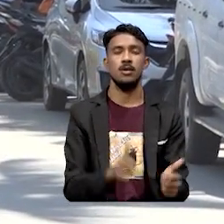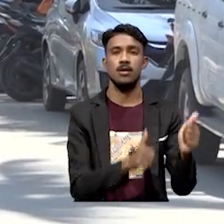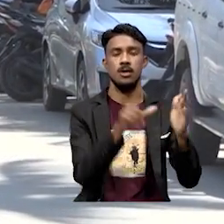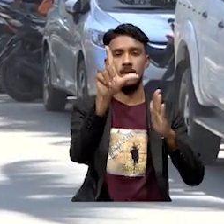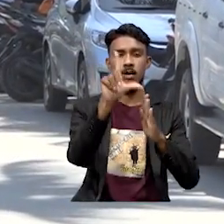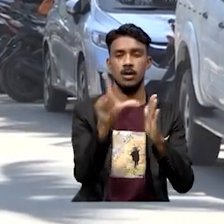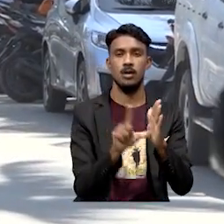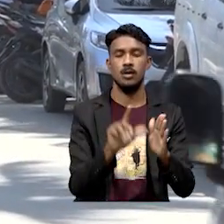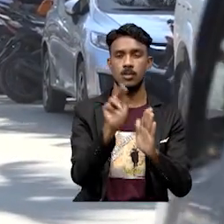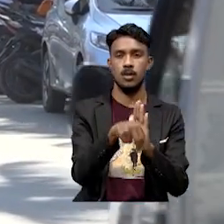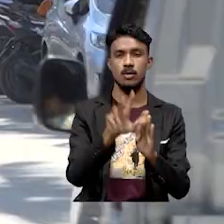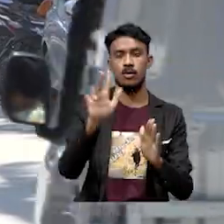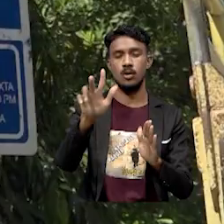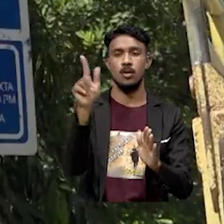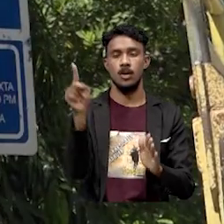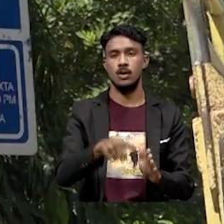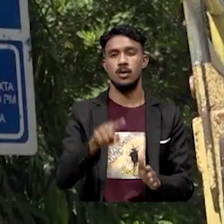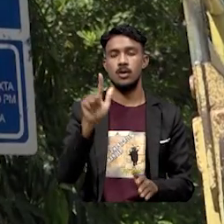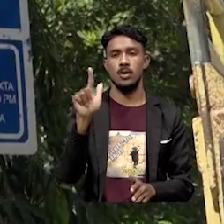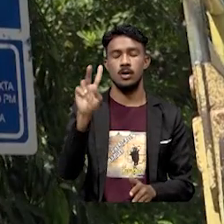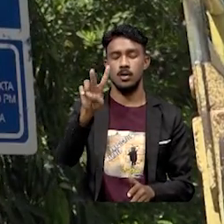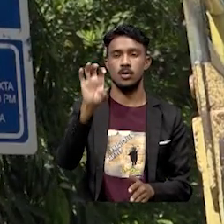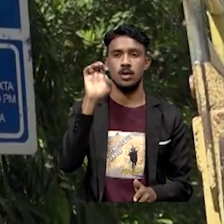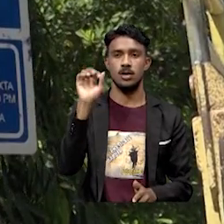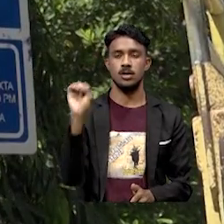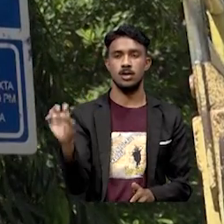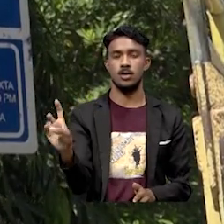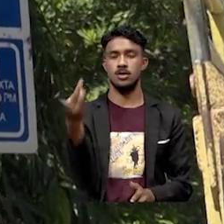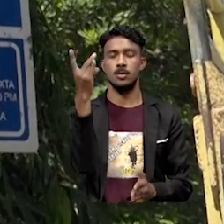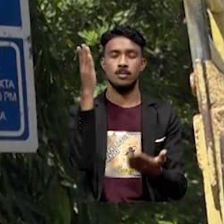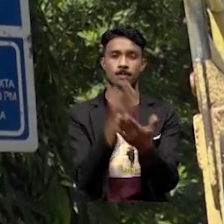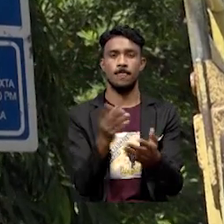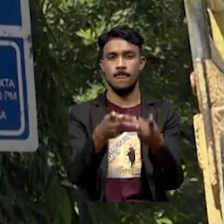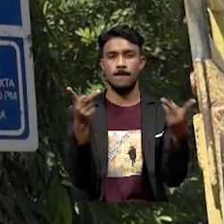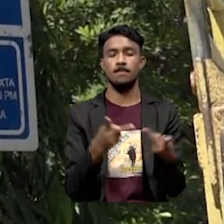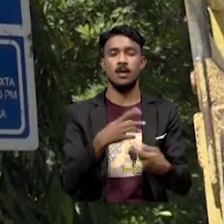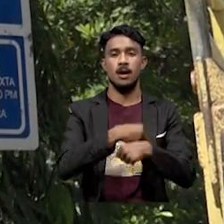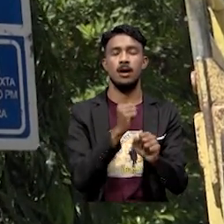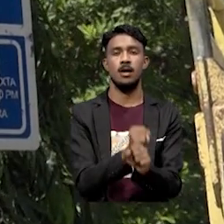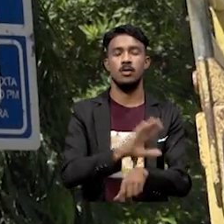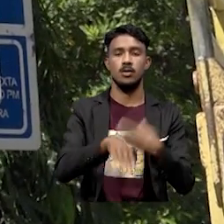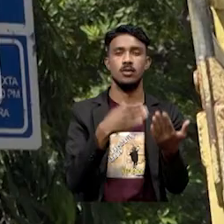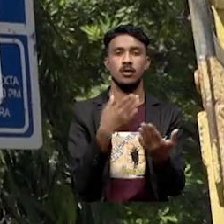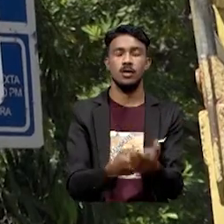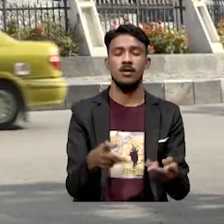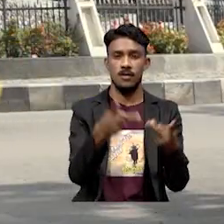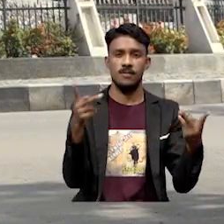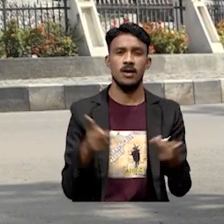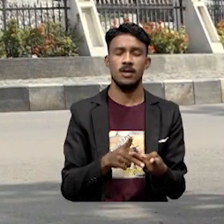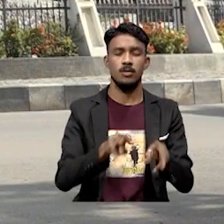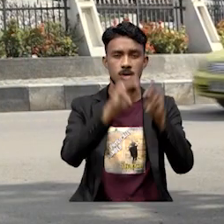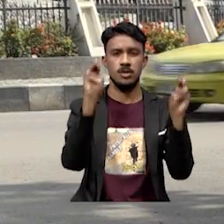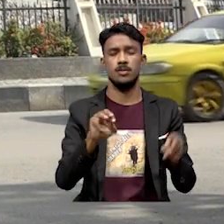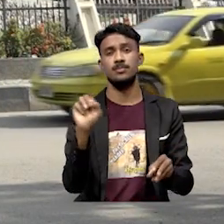tolo para rion rua San Lorenzo Reto, tuir los fatem paragem hala roto em município San Lorenzo rua Noraioa, onde